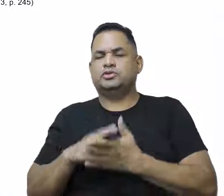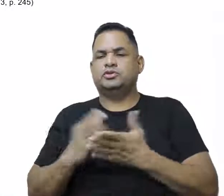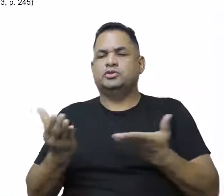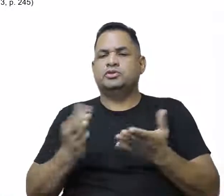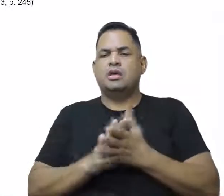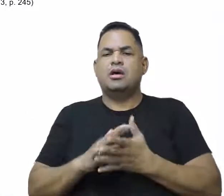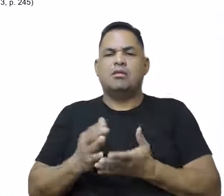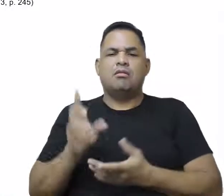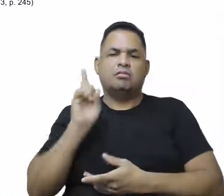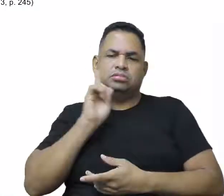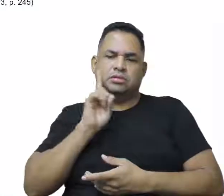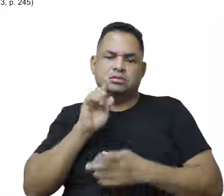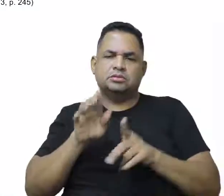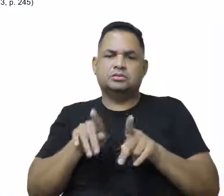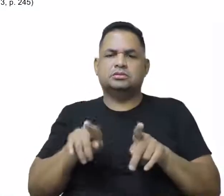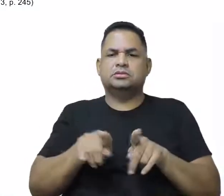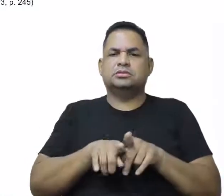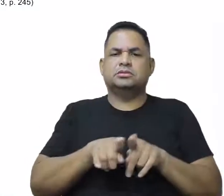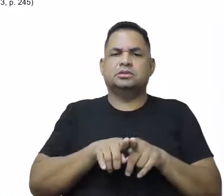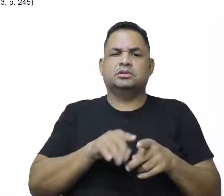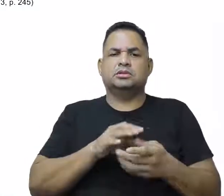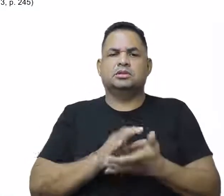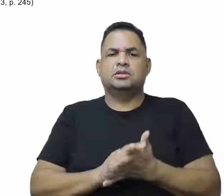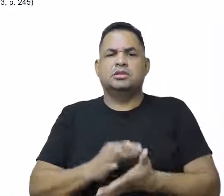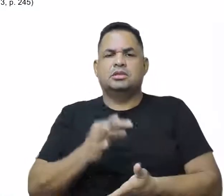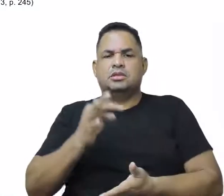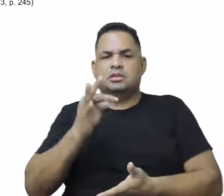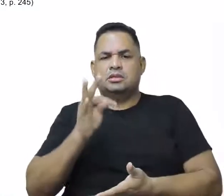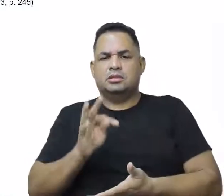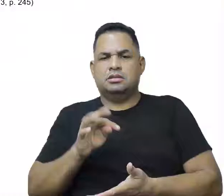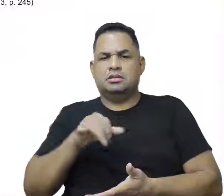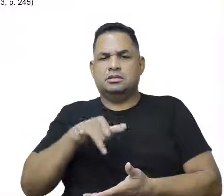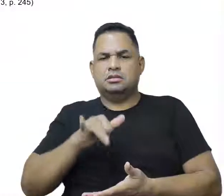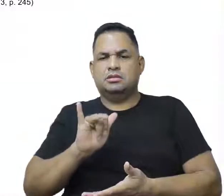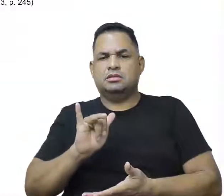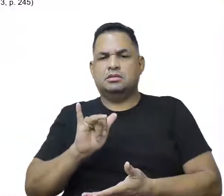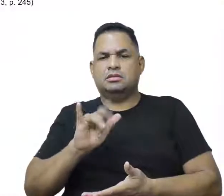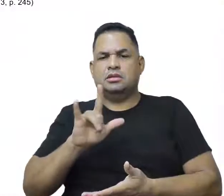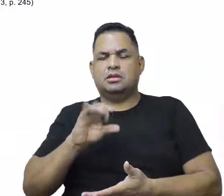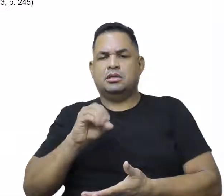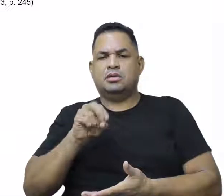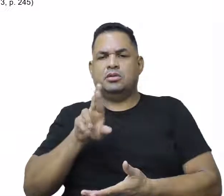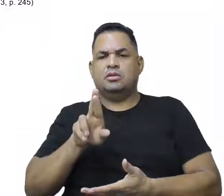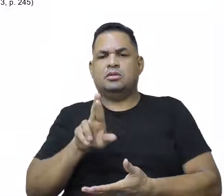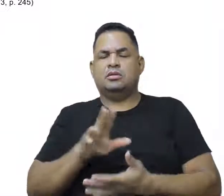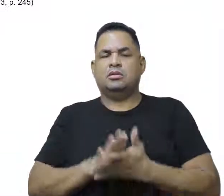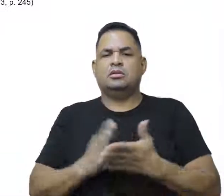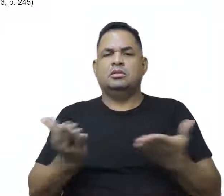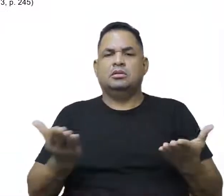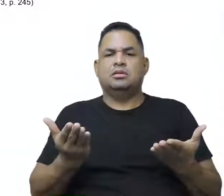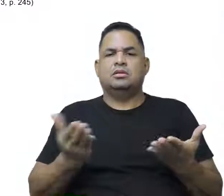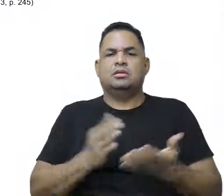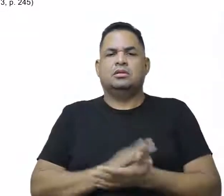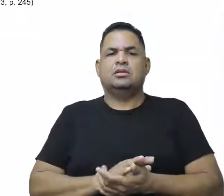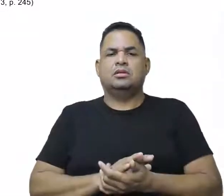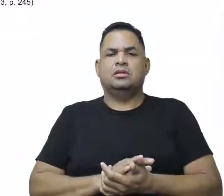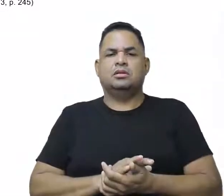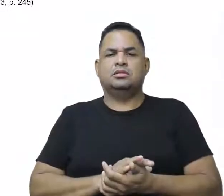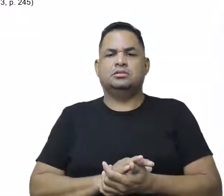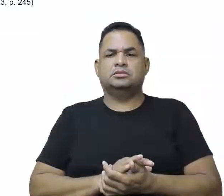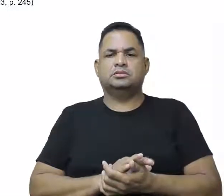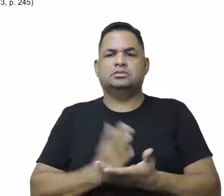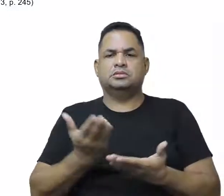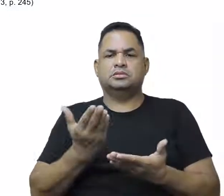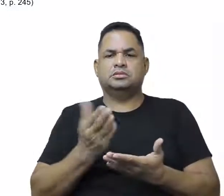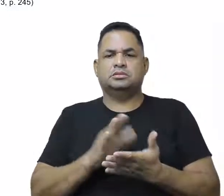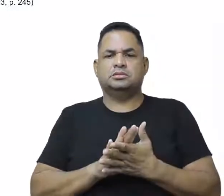gente, ela, para o Taylor, né, e isso faz muito sentido, trata-se de uma definição ampla,